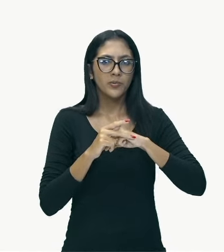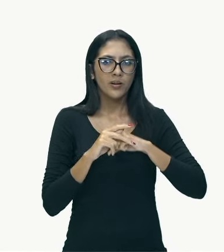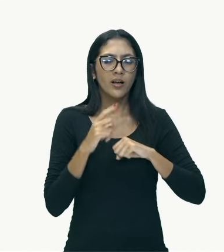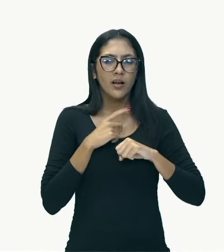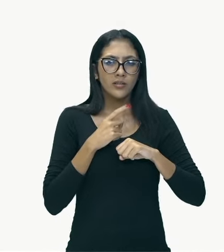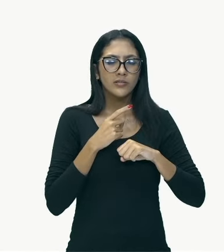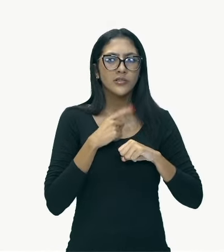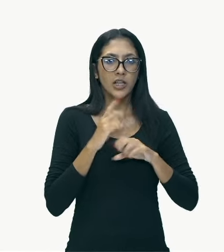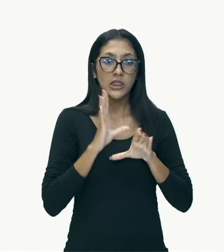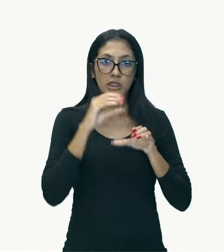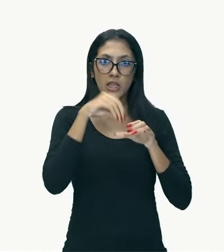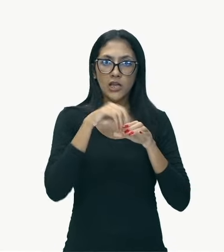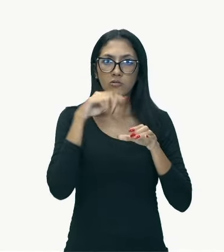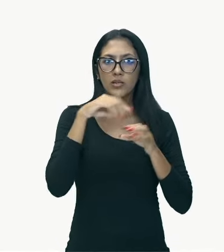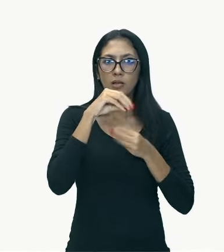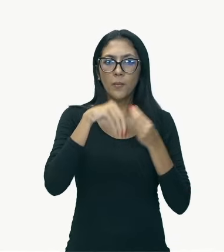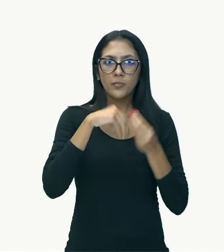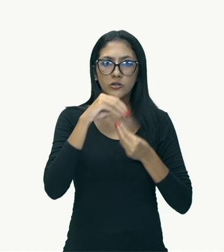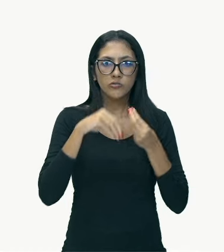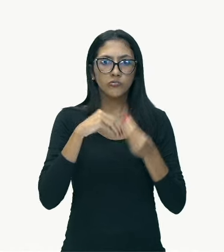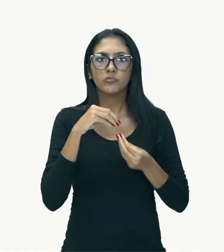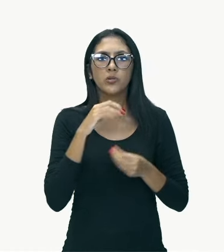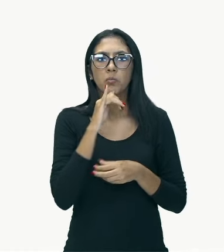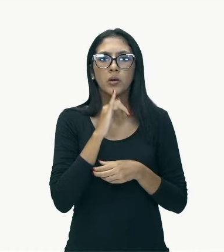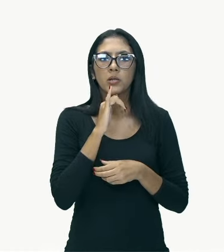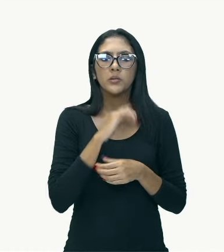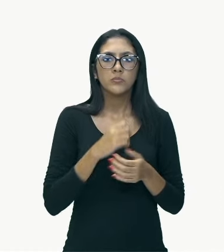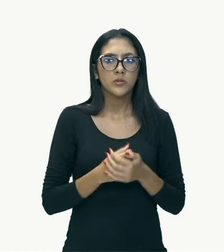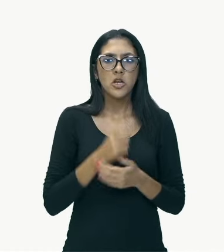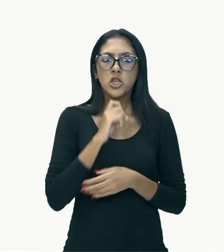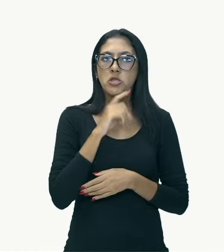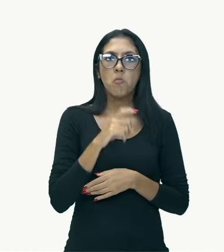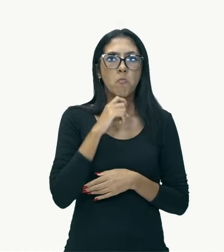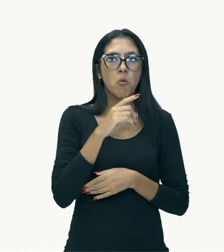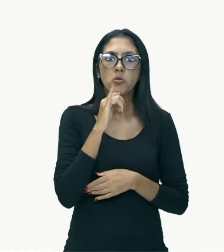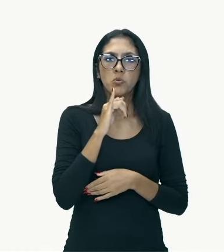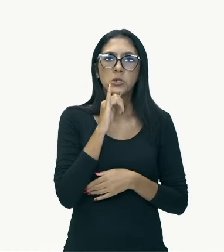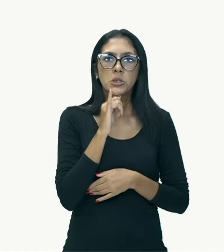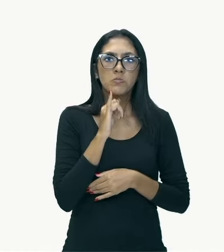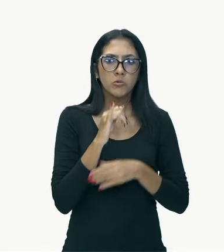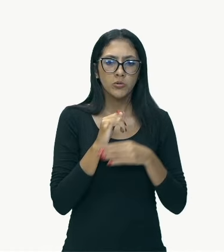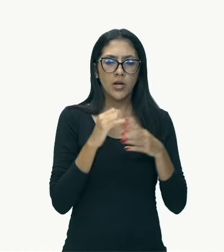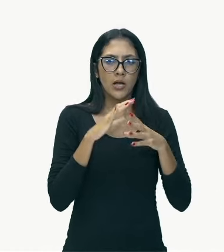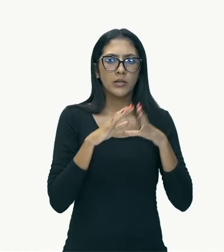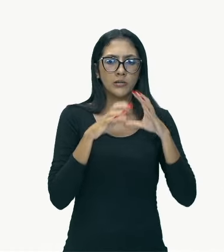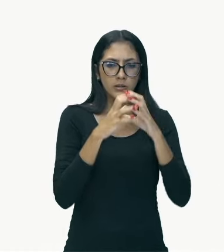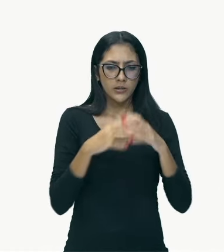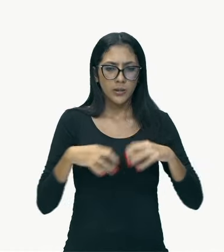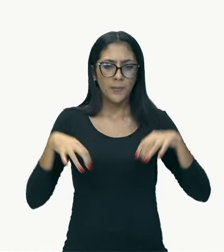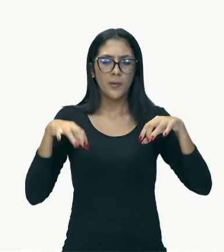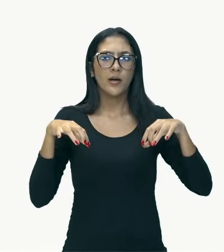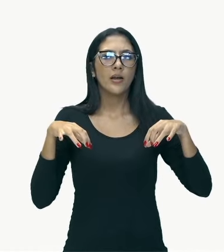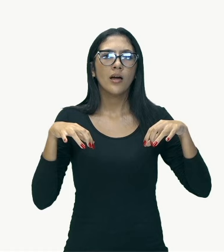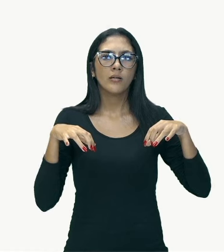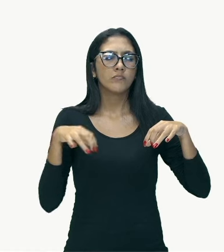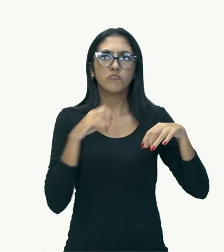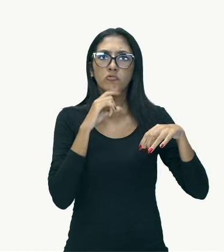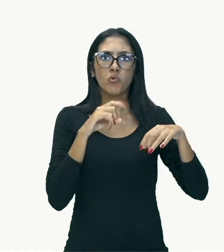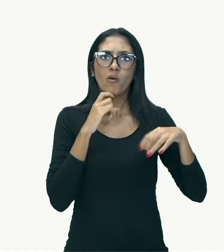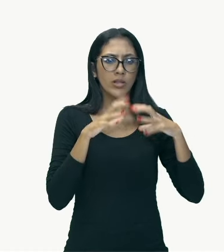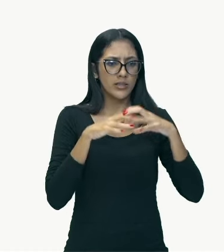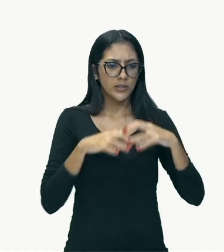dispersas em um colóide não podem ser separadas por filtração, assim como a solução, né?